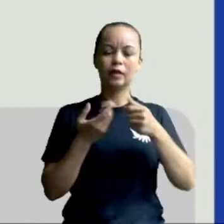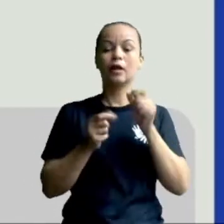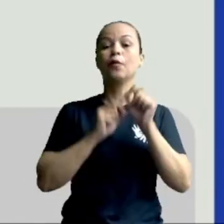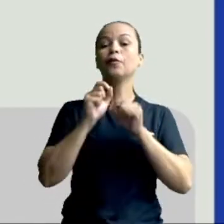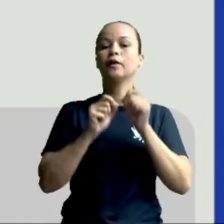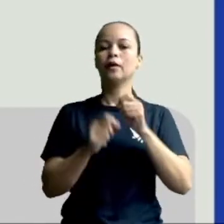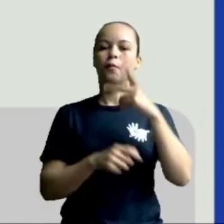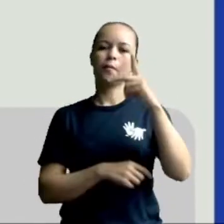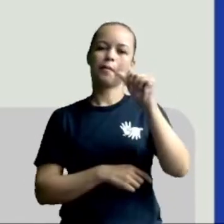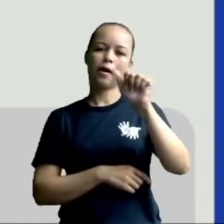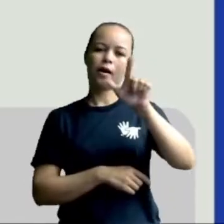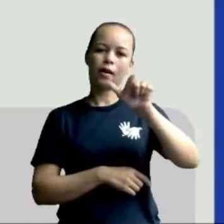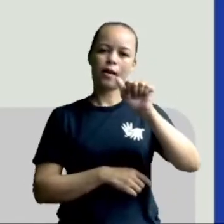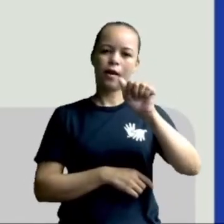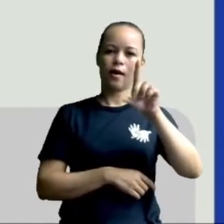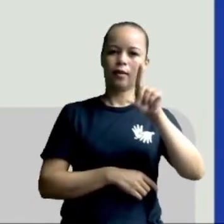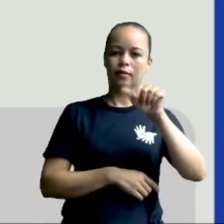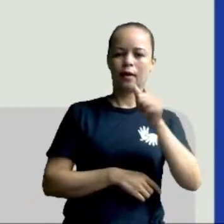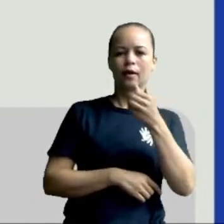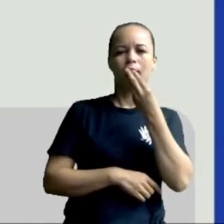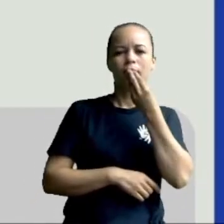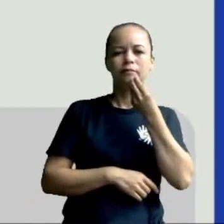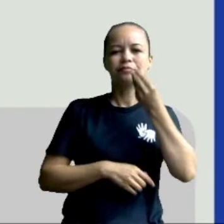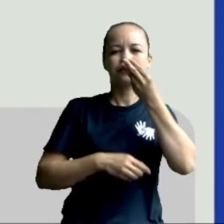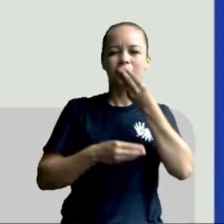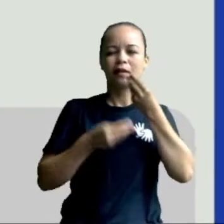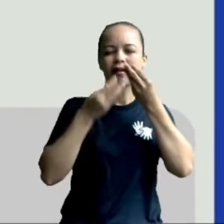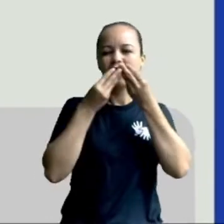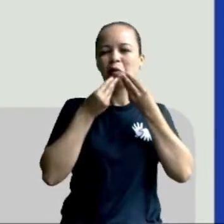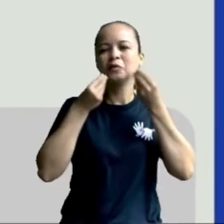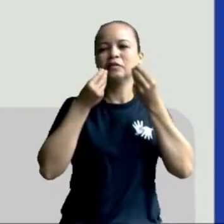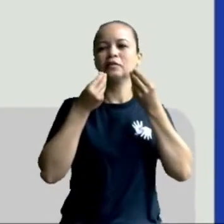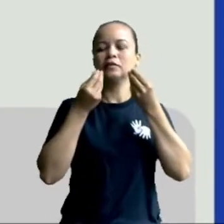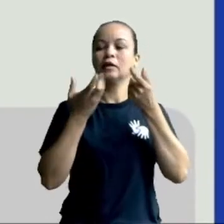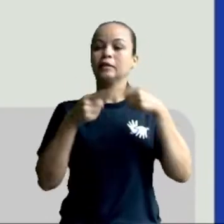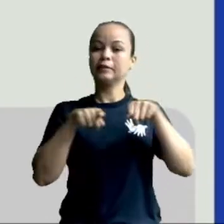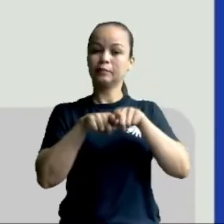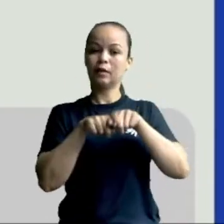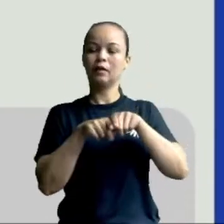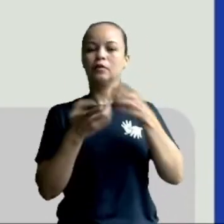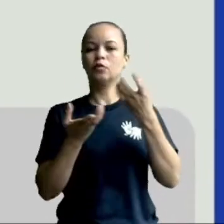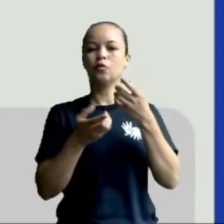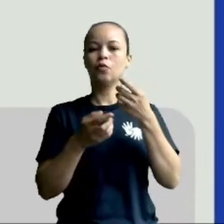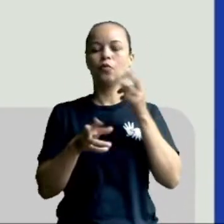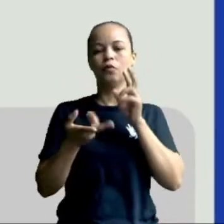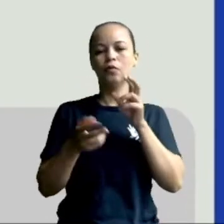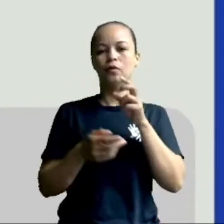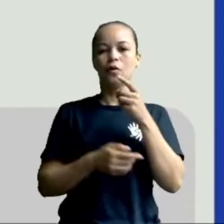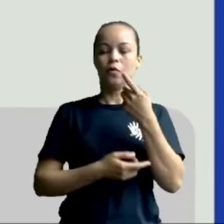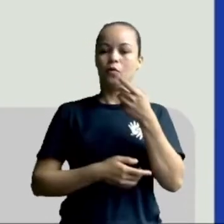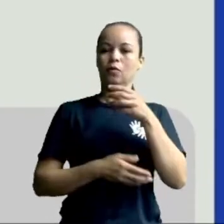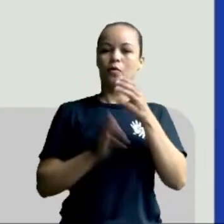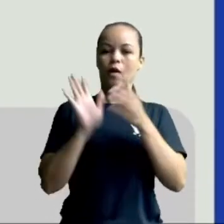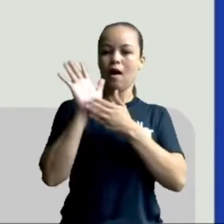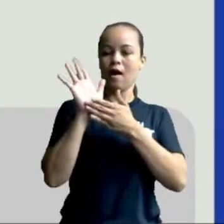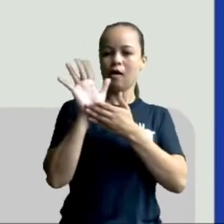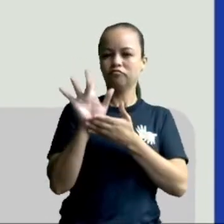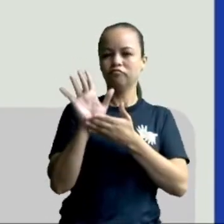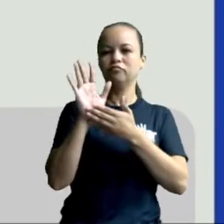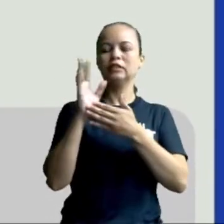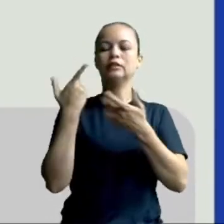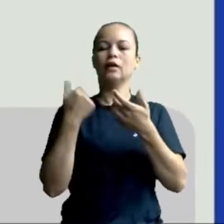paladar, que também alguns chamam até de gustação, o olfato, o tato, a visão e